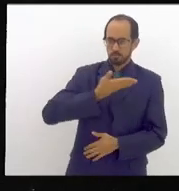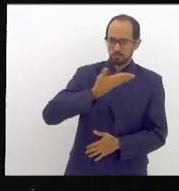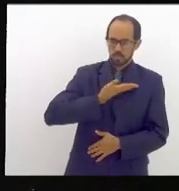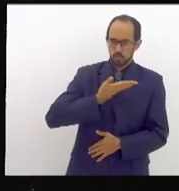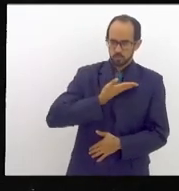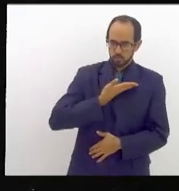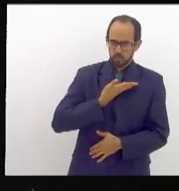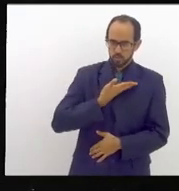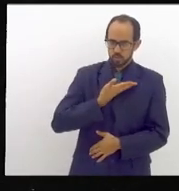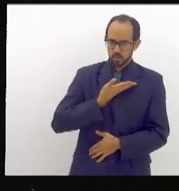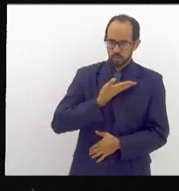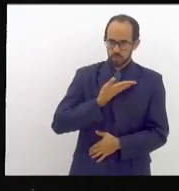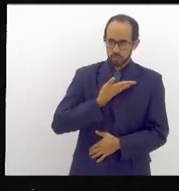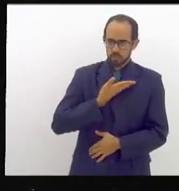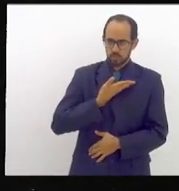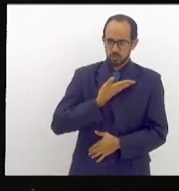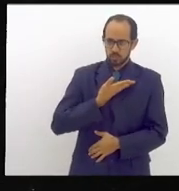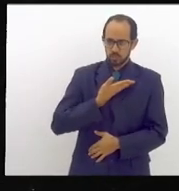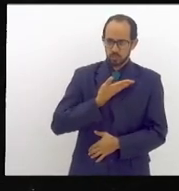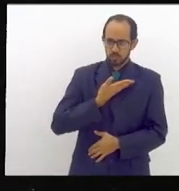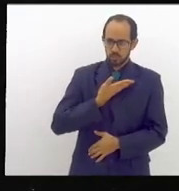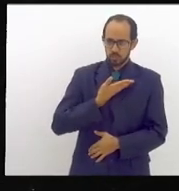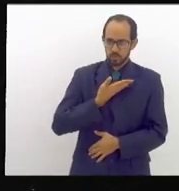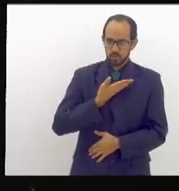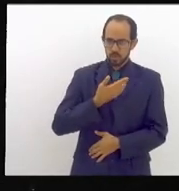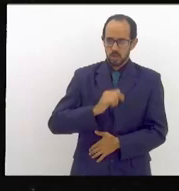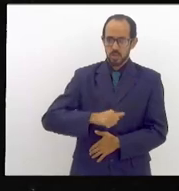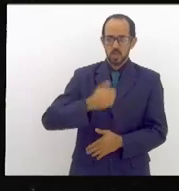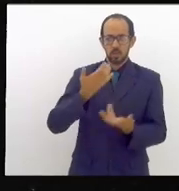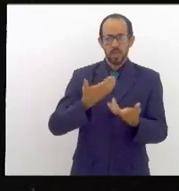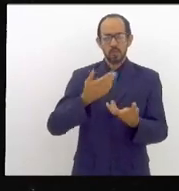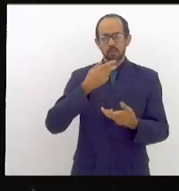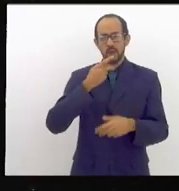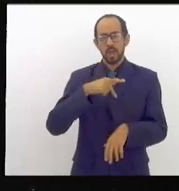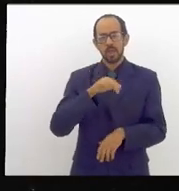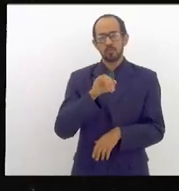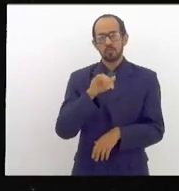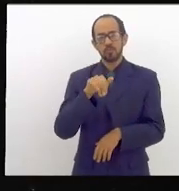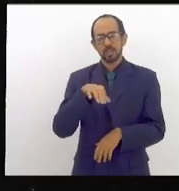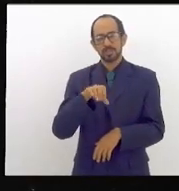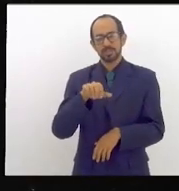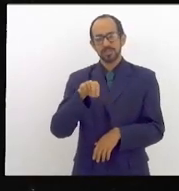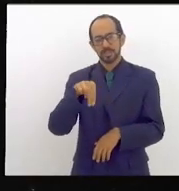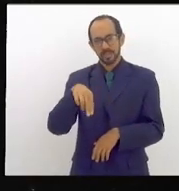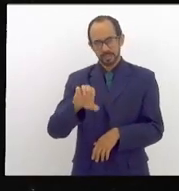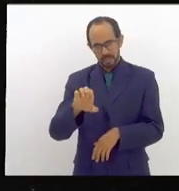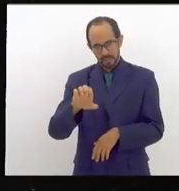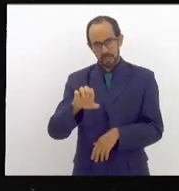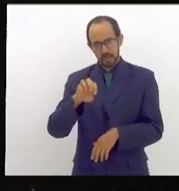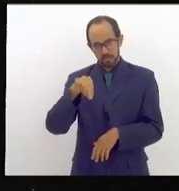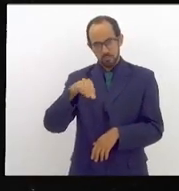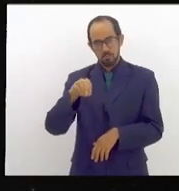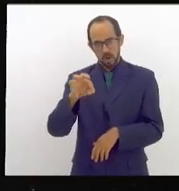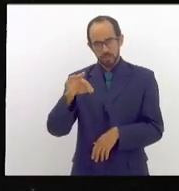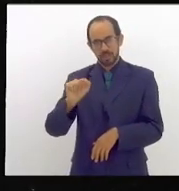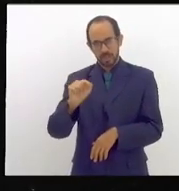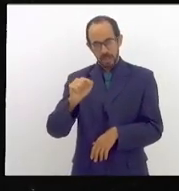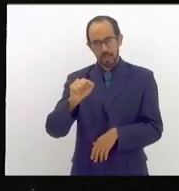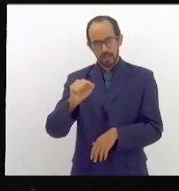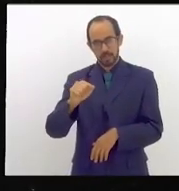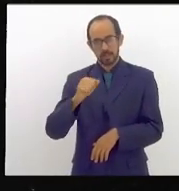dela não está presente eu quero destacar deputada Franciane Mota minha querida deputada Franciane Mota minha